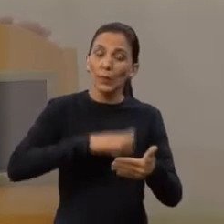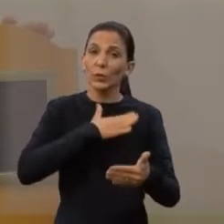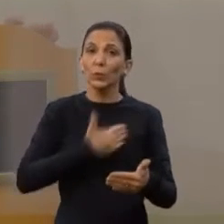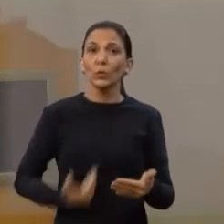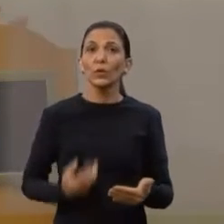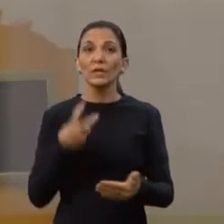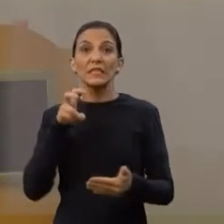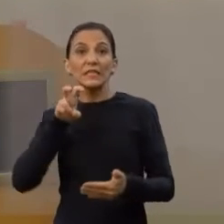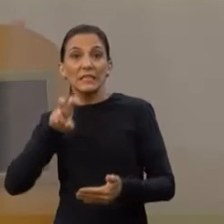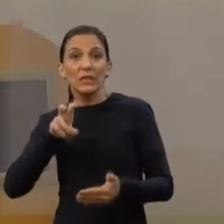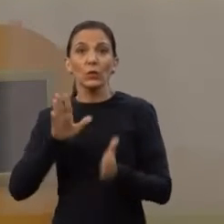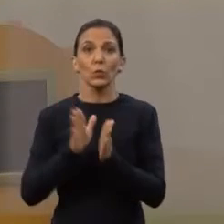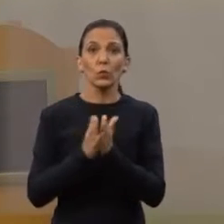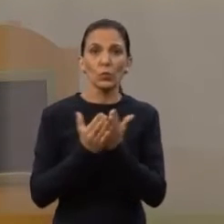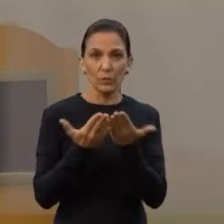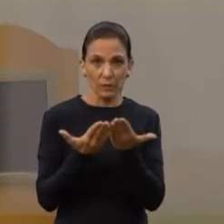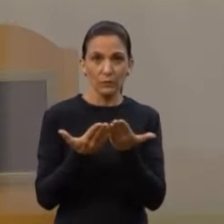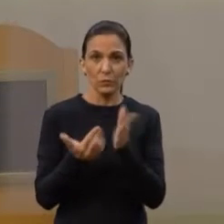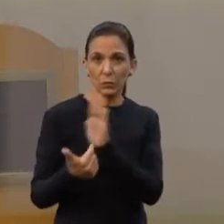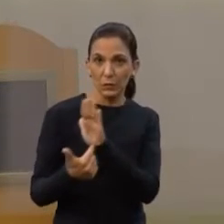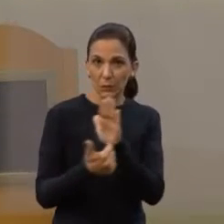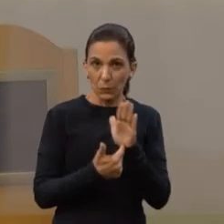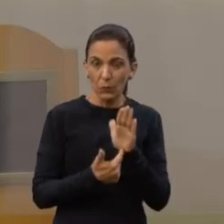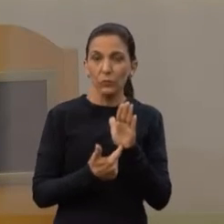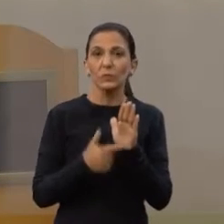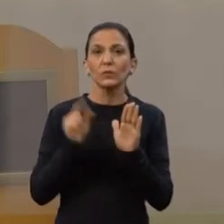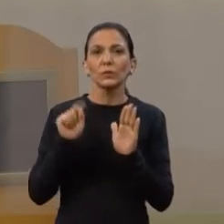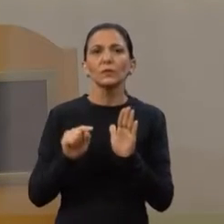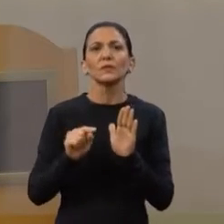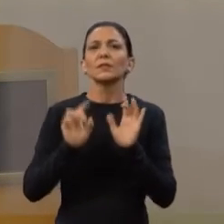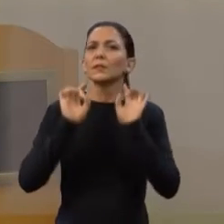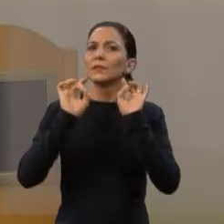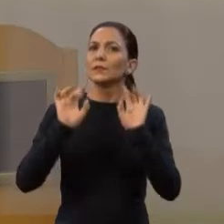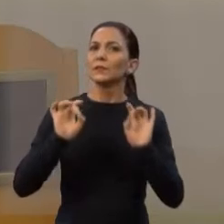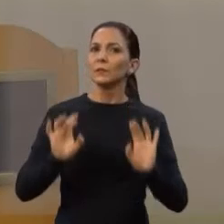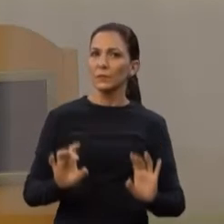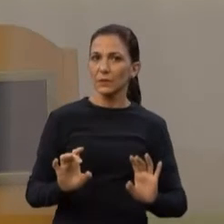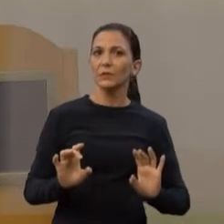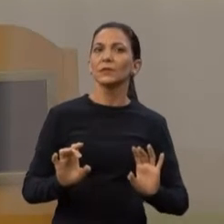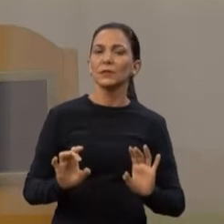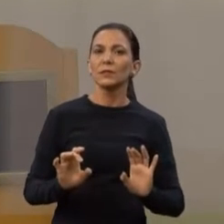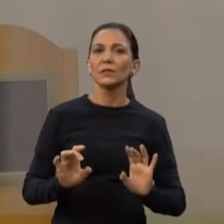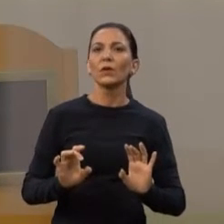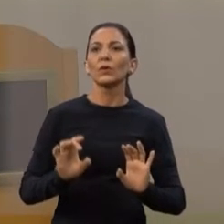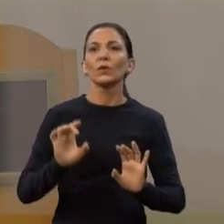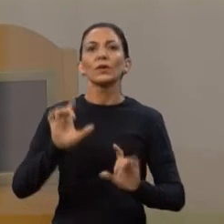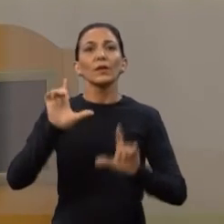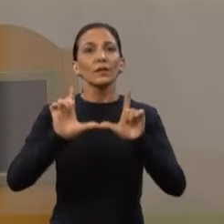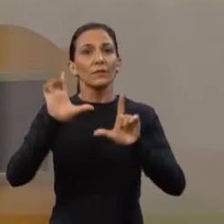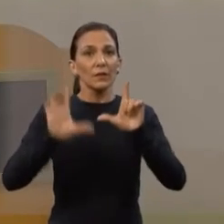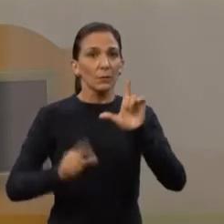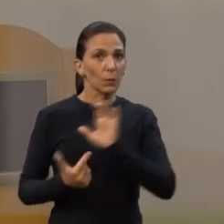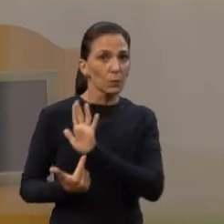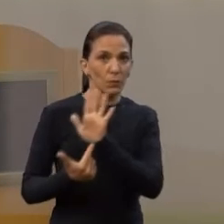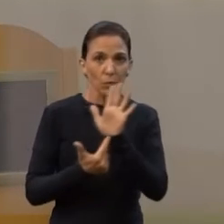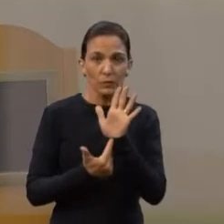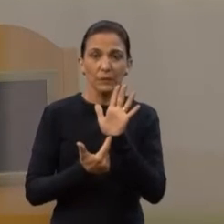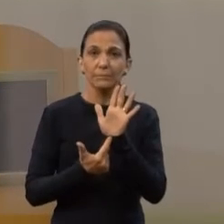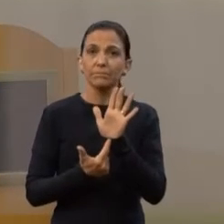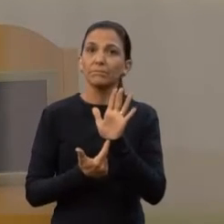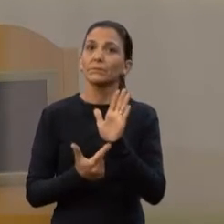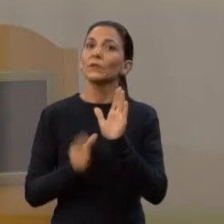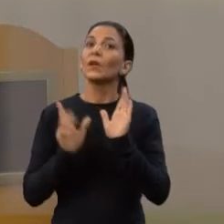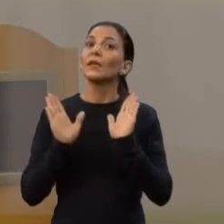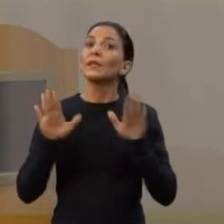público são cinco livros e cinco livros também serão relatados neste especial que a TV Câmara está produzindo E aí nós iremos